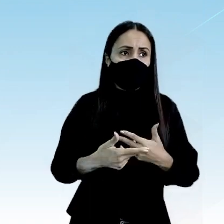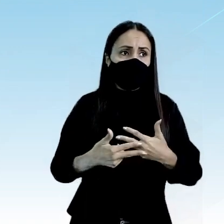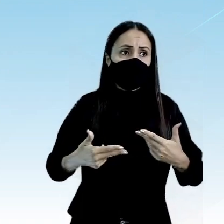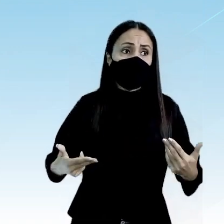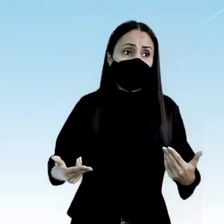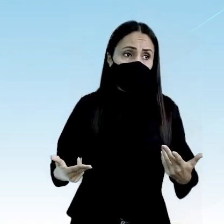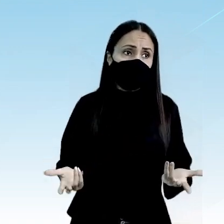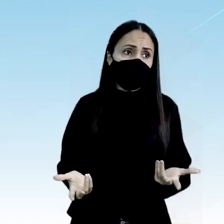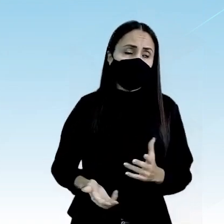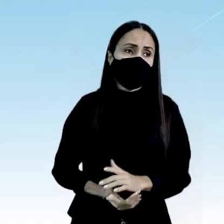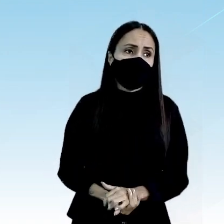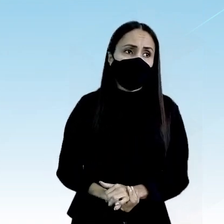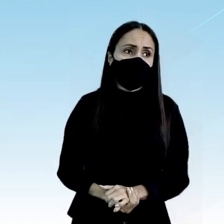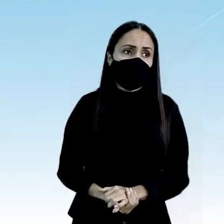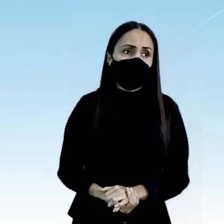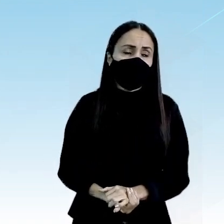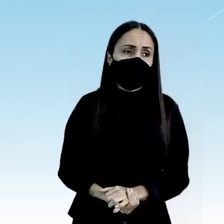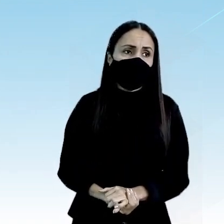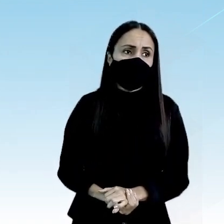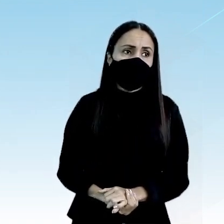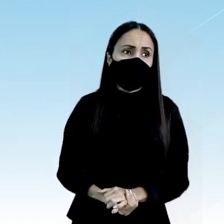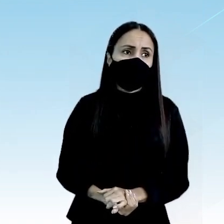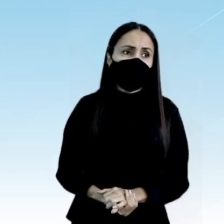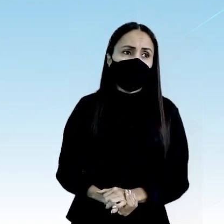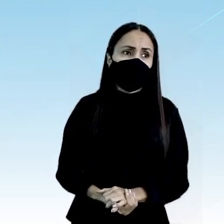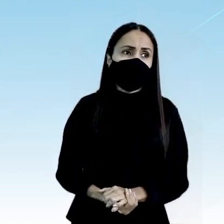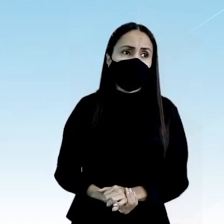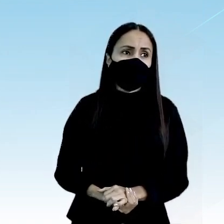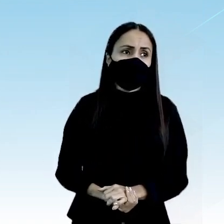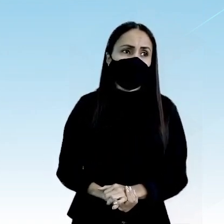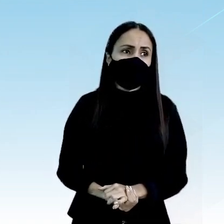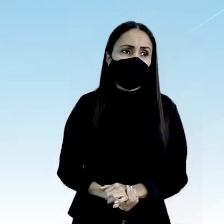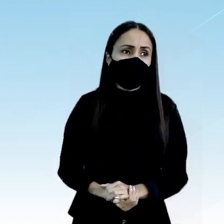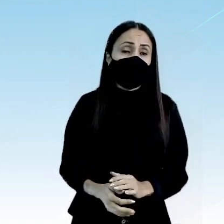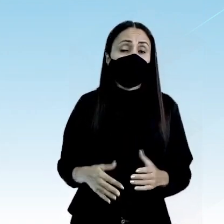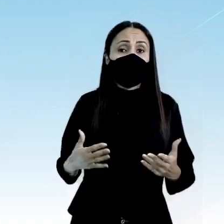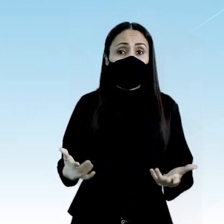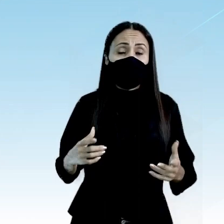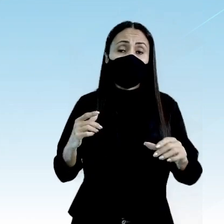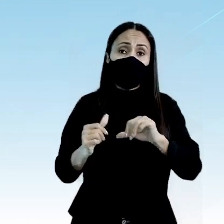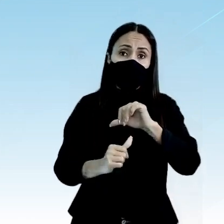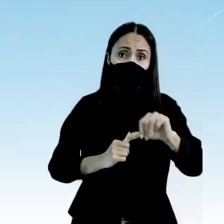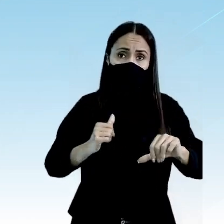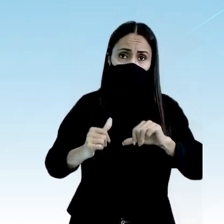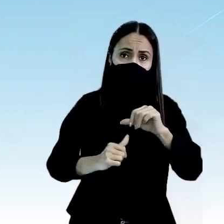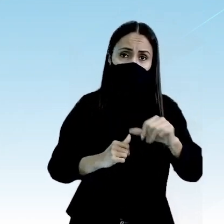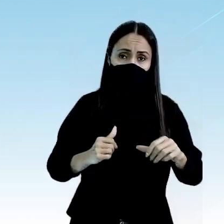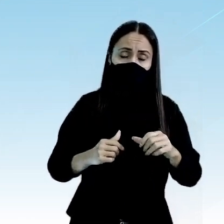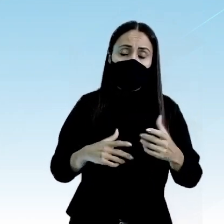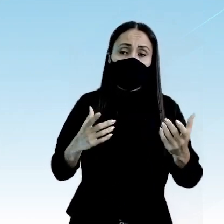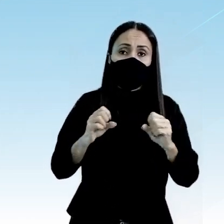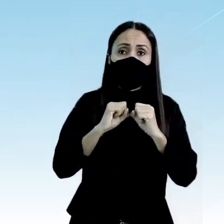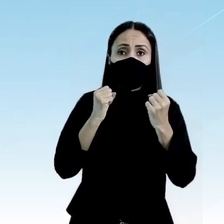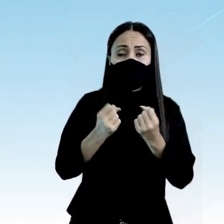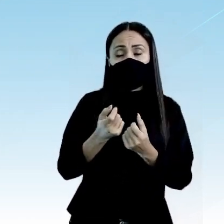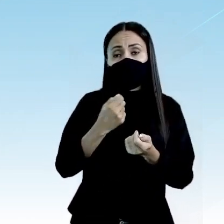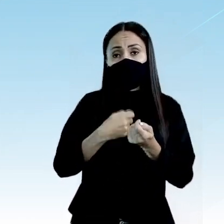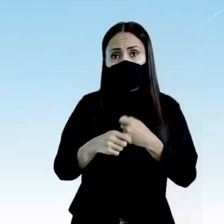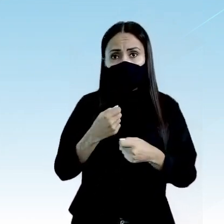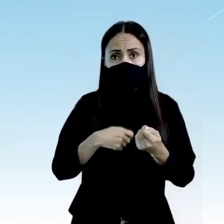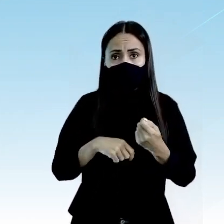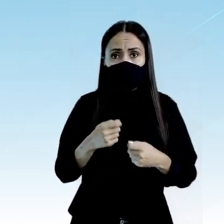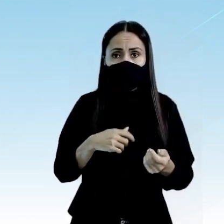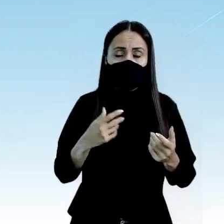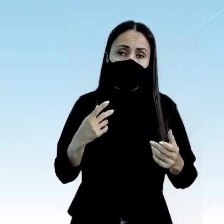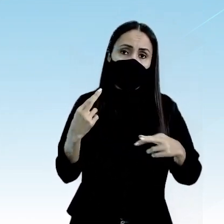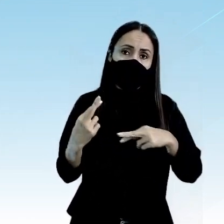colocou, né? Então, essas mudanças socioeconômicas, né, provocadas pela